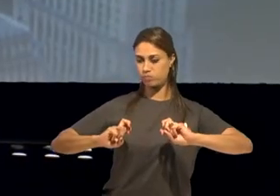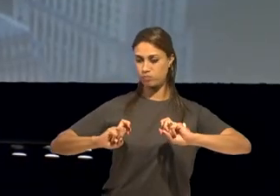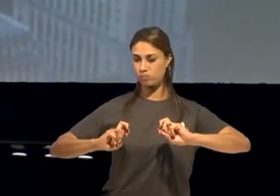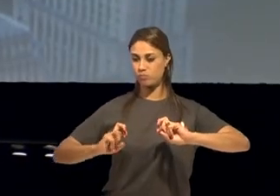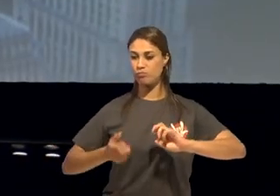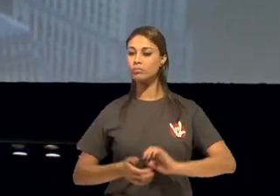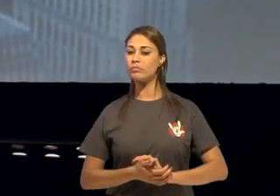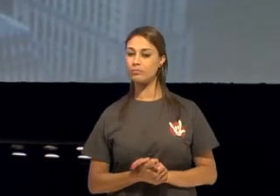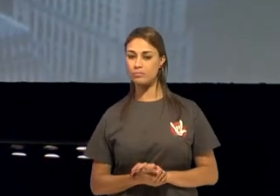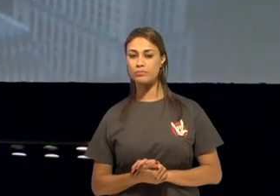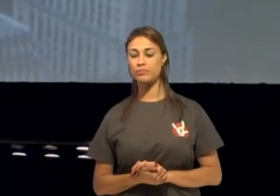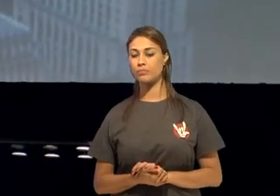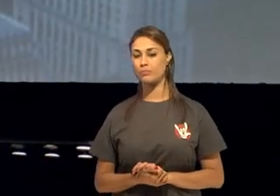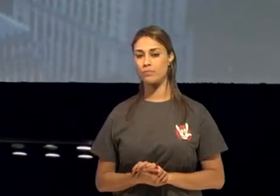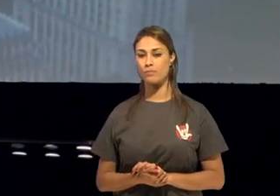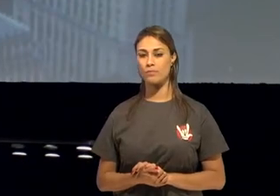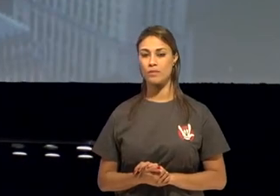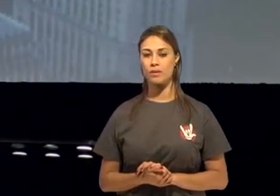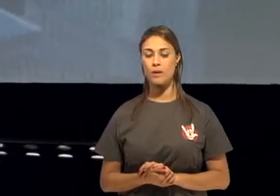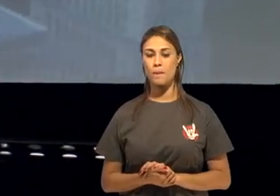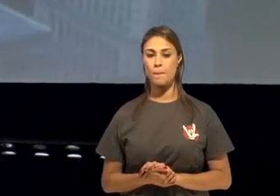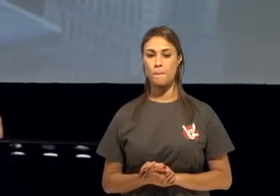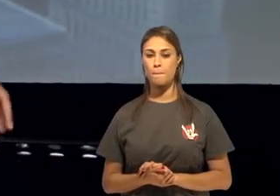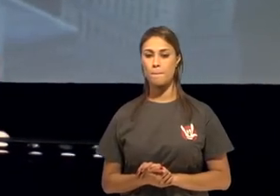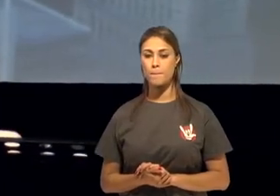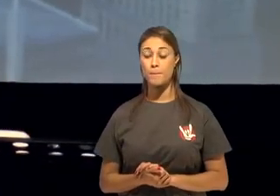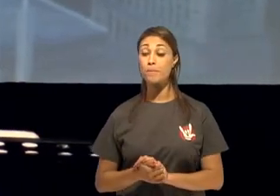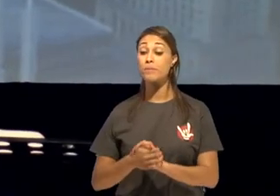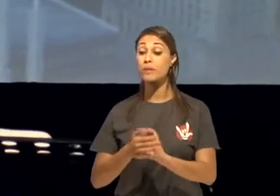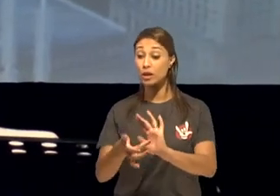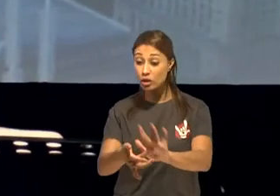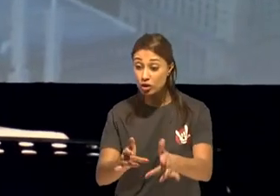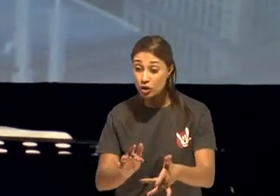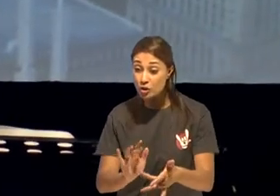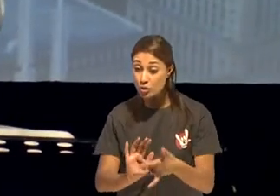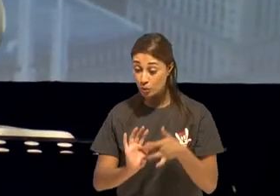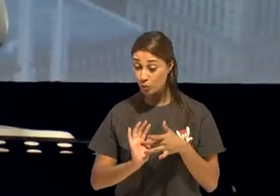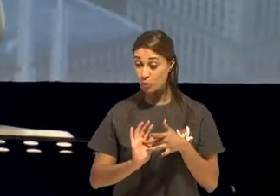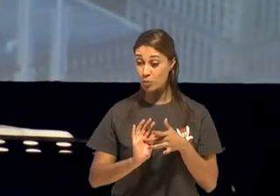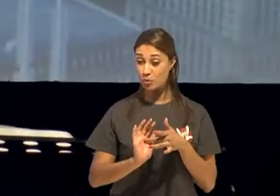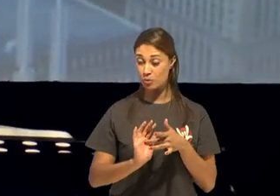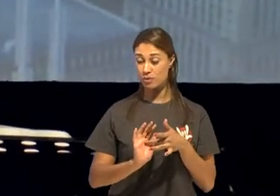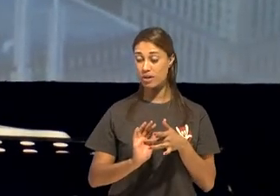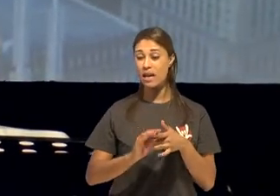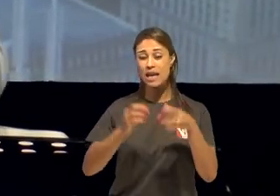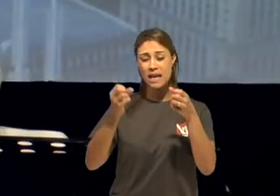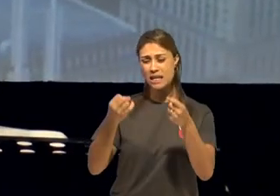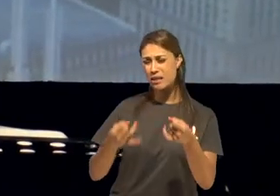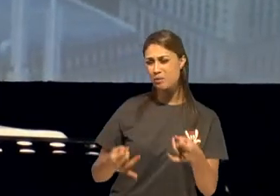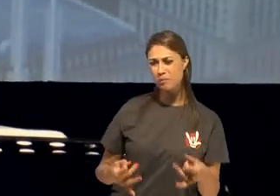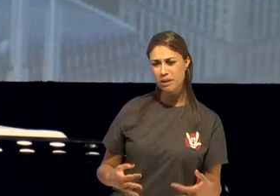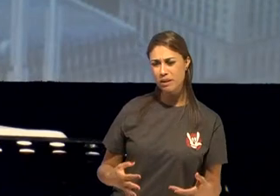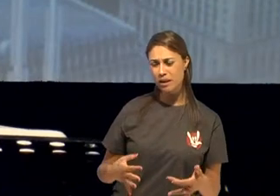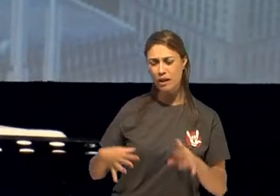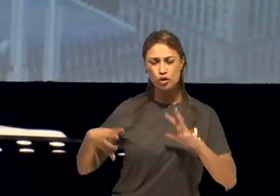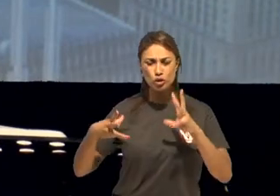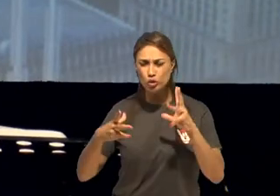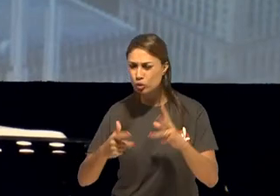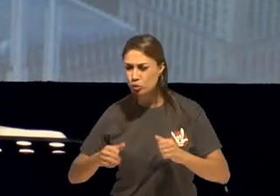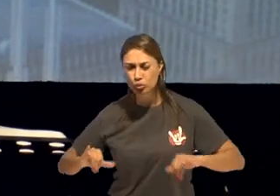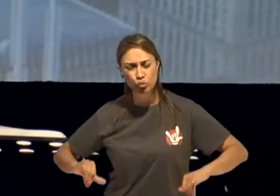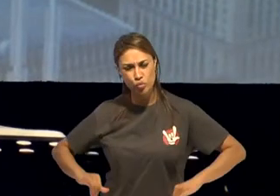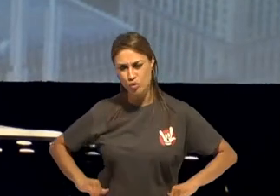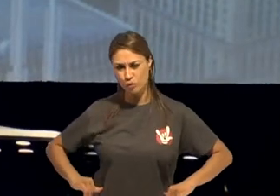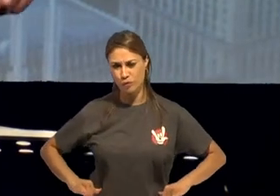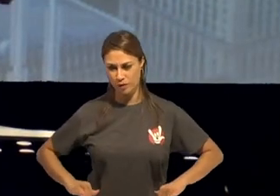Mas não fique aqui com quem está falando, mas Jesus, aquele que em Hebreus 2,18 fala que ele tudo sofreu. Você não